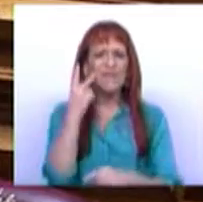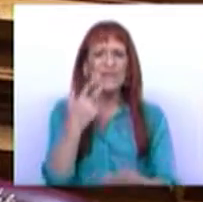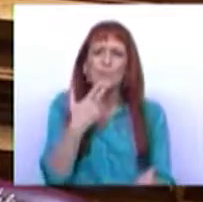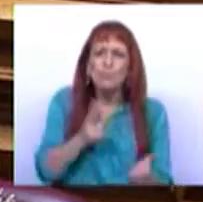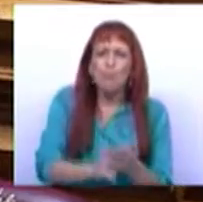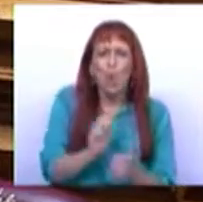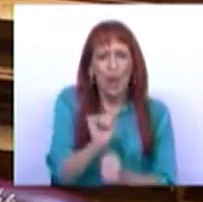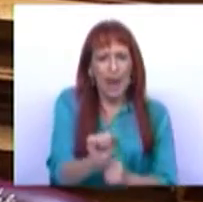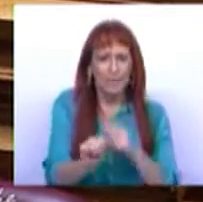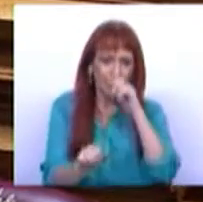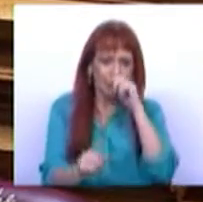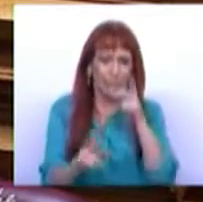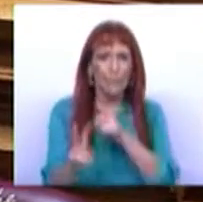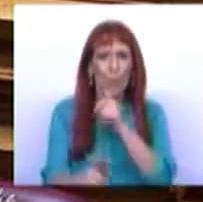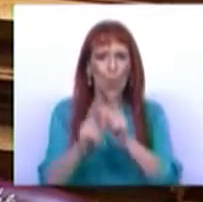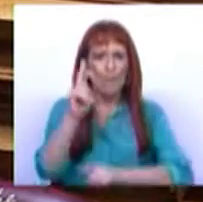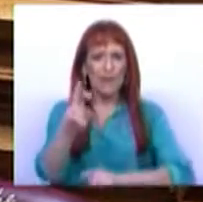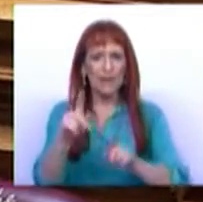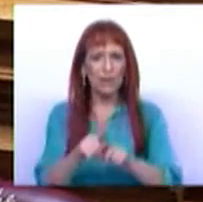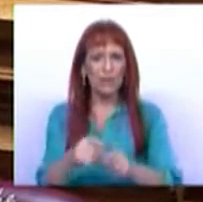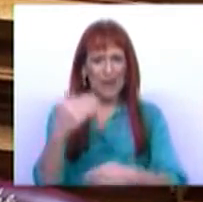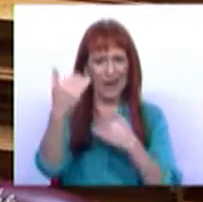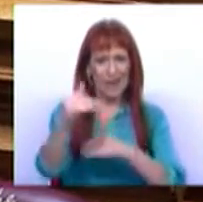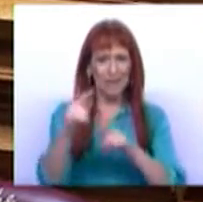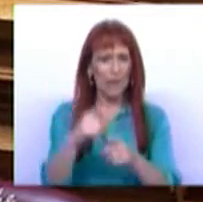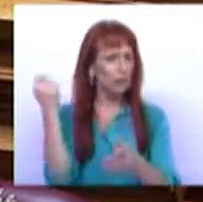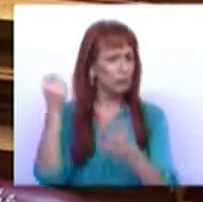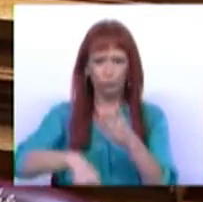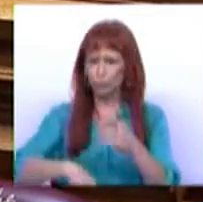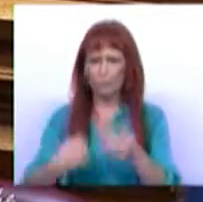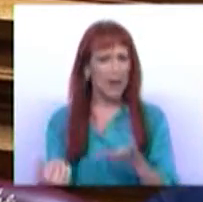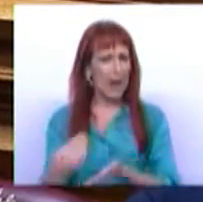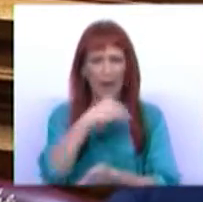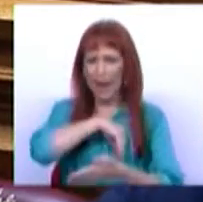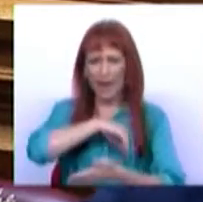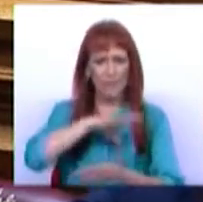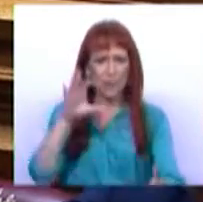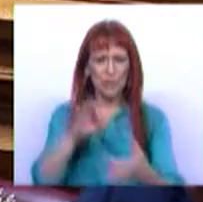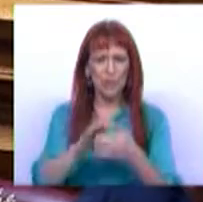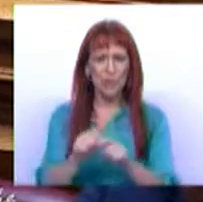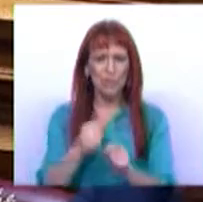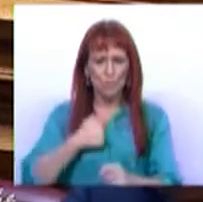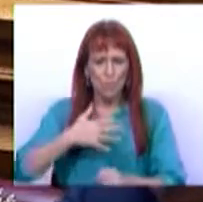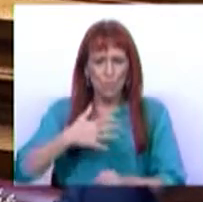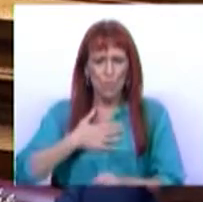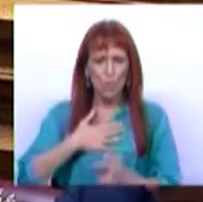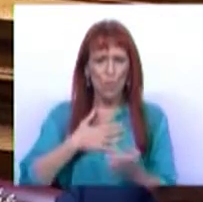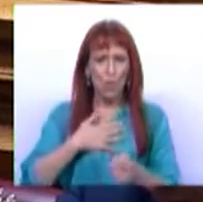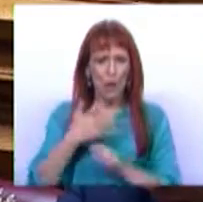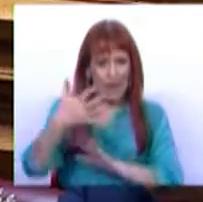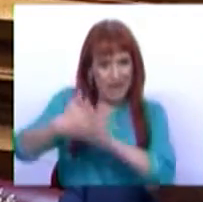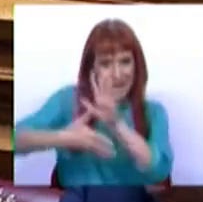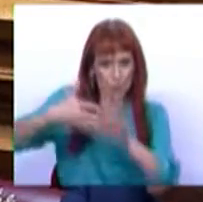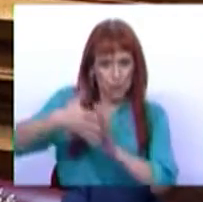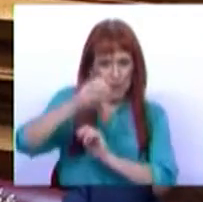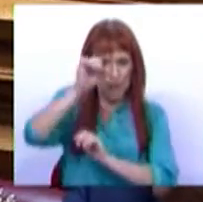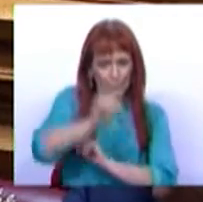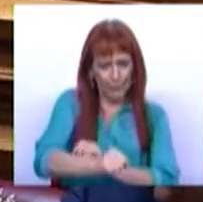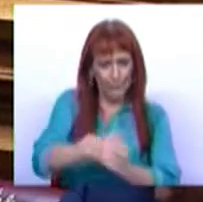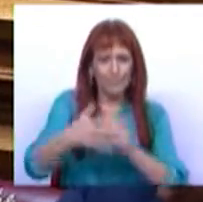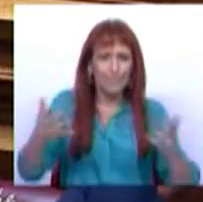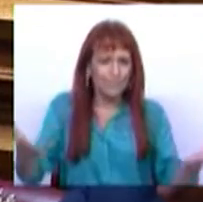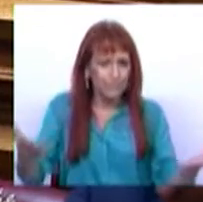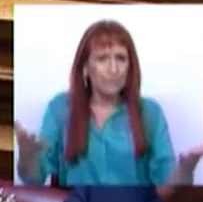real. O aumento do limite da não tributação de rendimentos para a propriedade industrial,